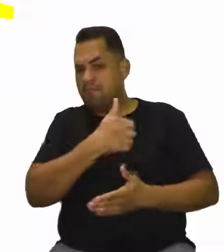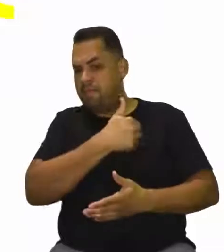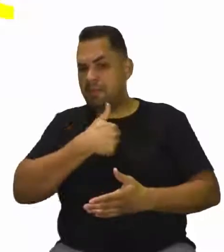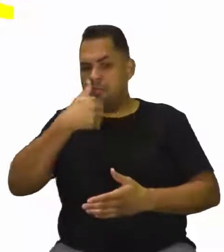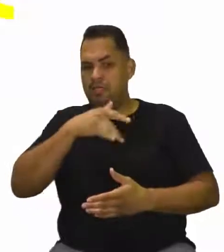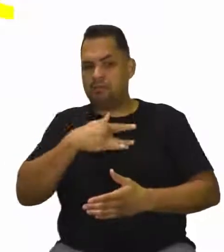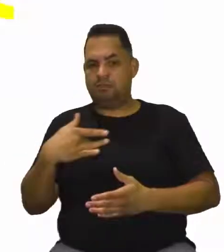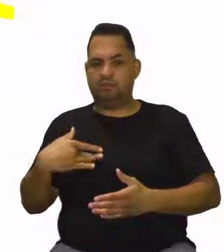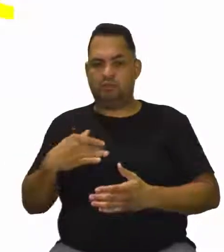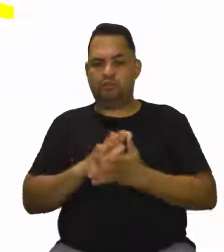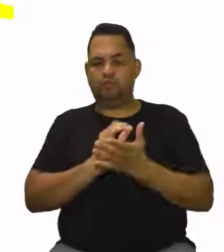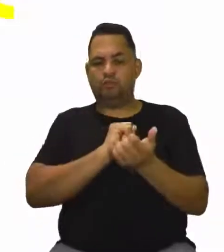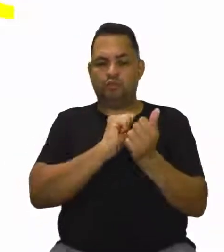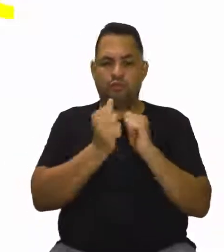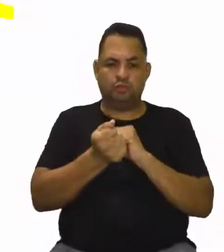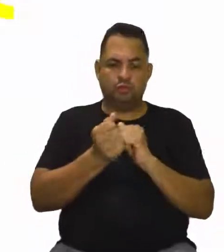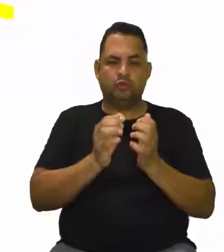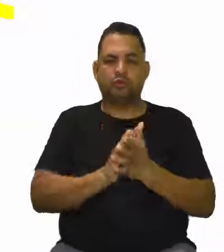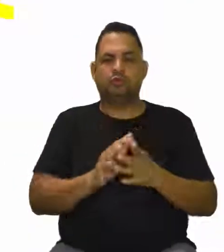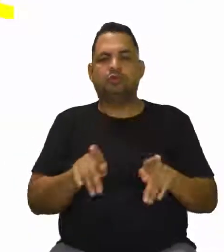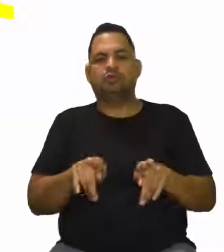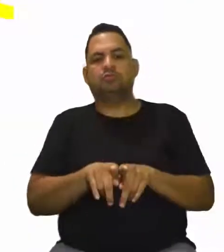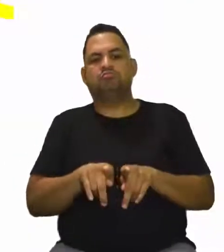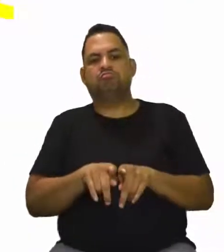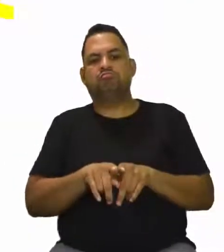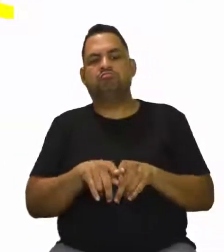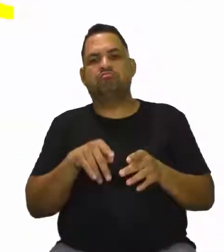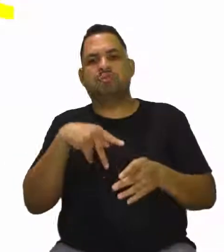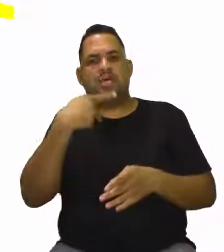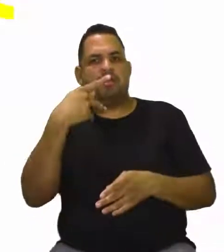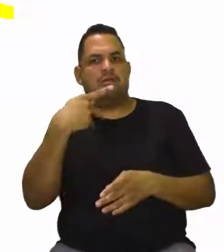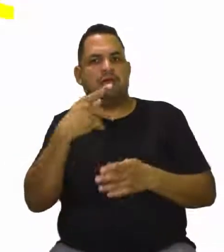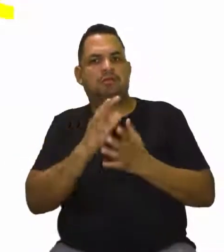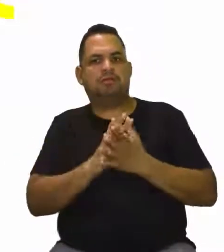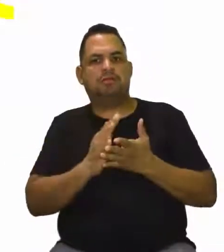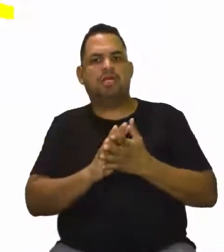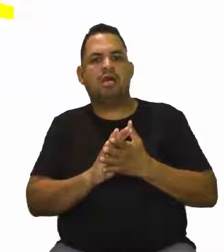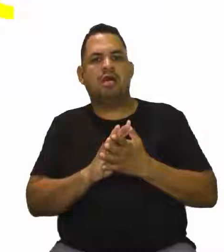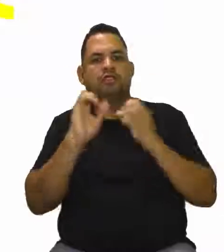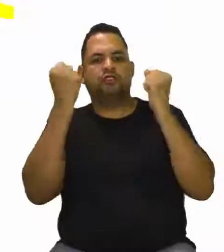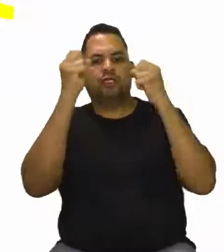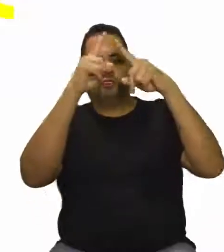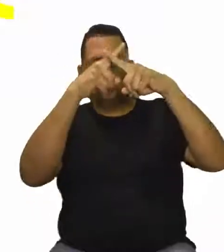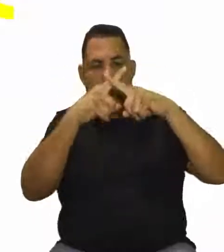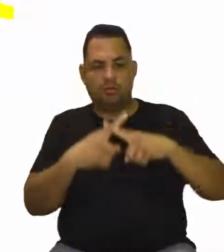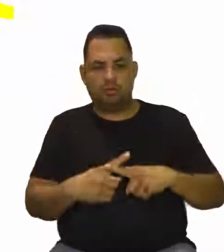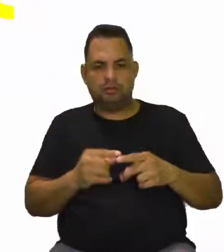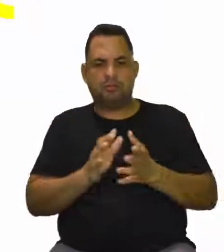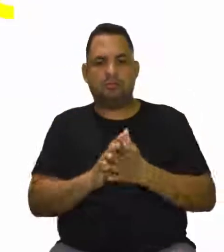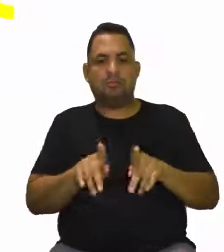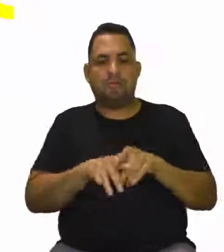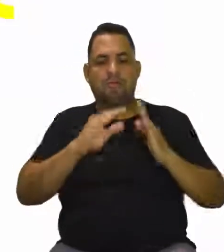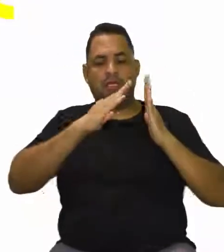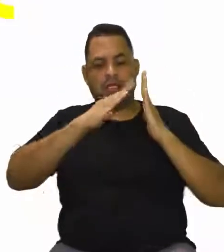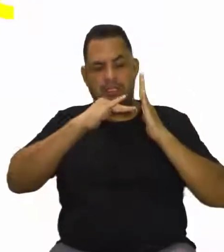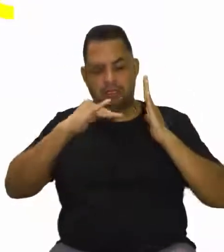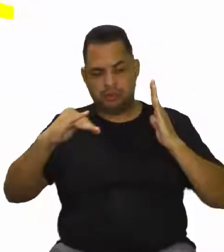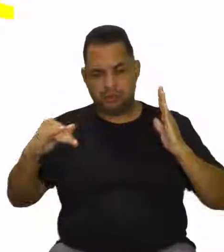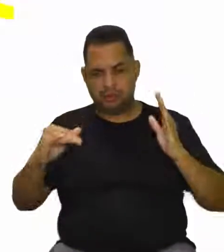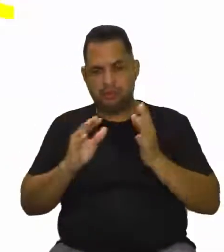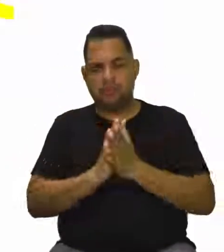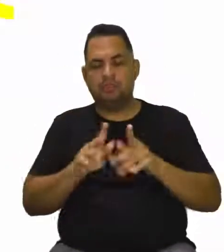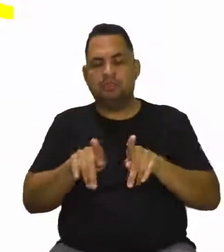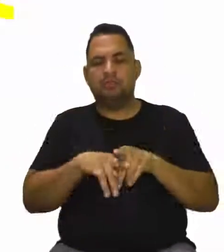no esporte, e aí nós demos o exemplo da ginástica competitiva, na estética e